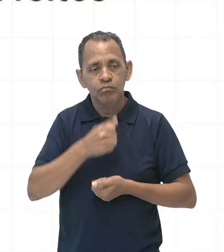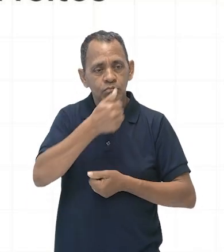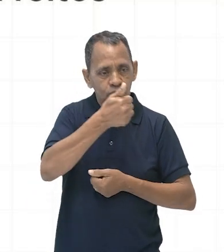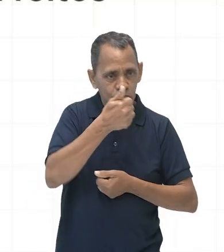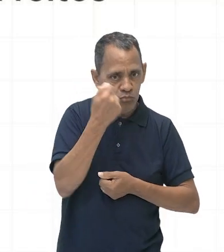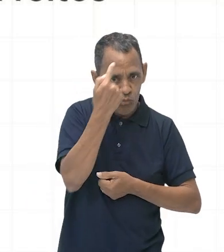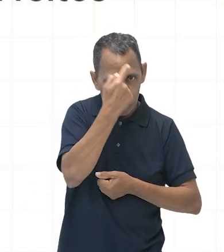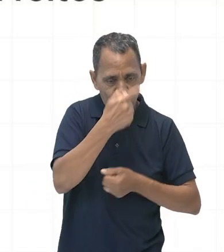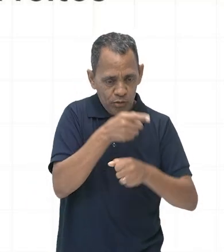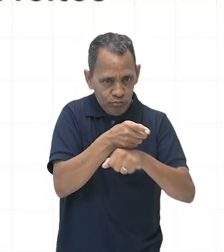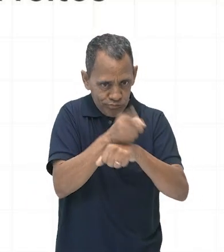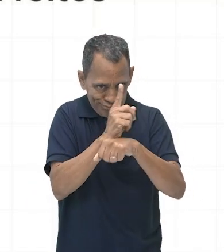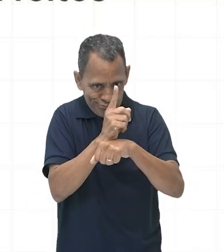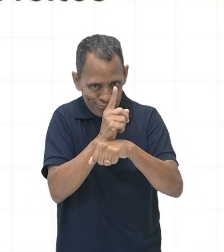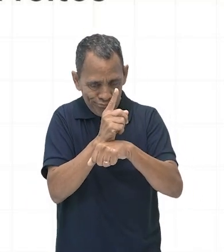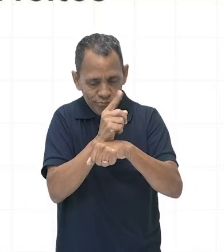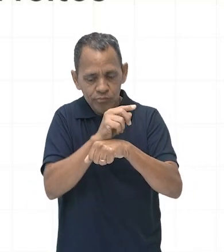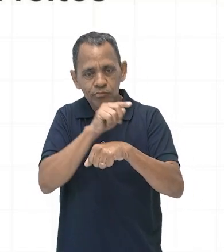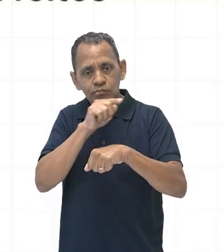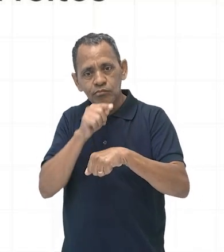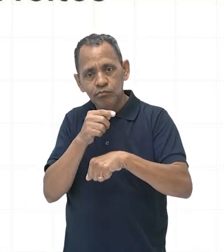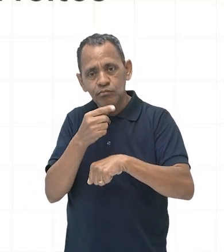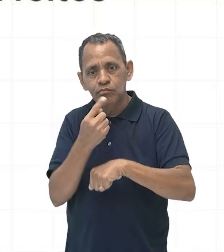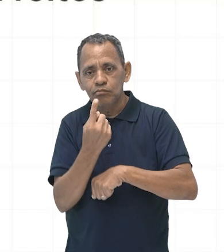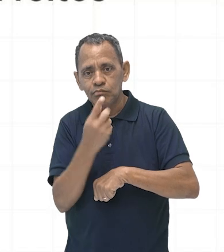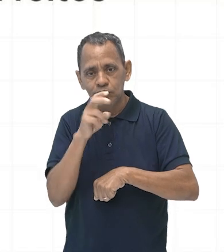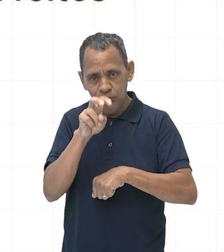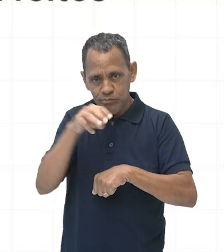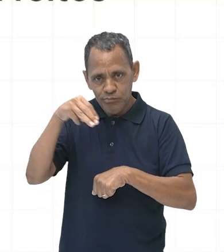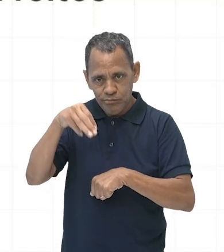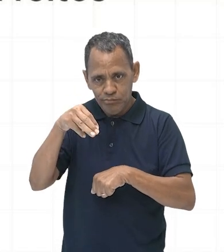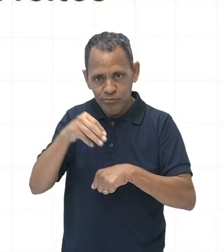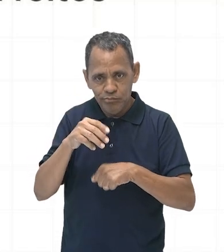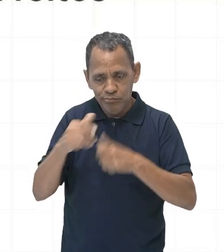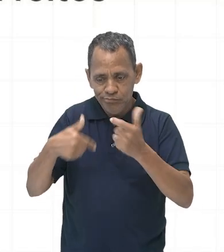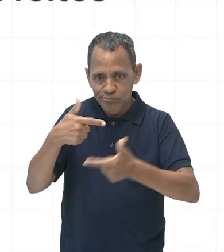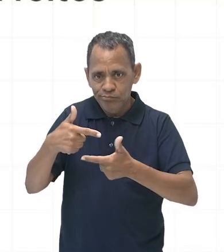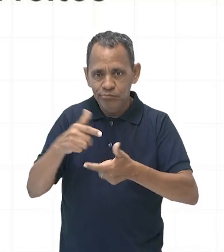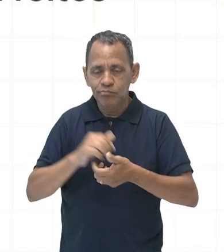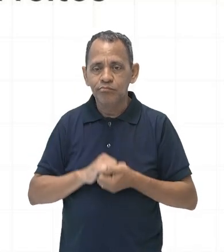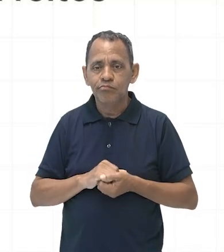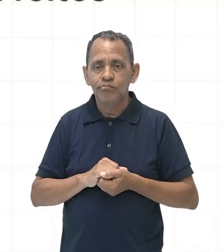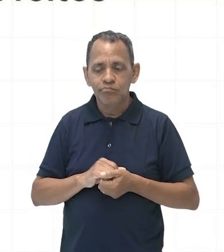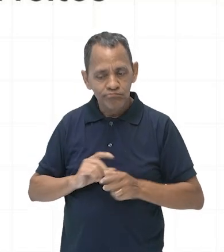trabalho. Supondo que essa proporção sejam mantidas,